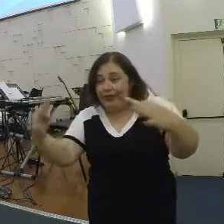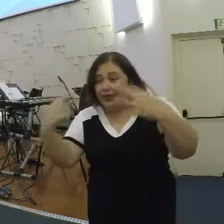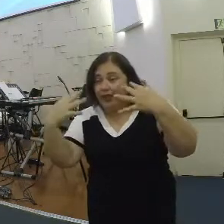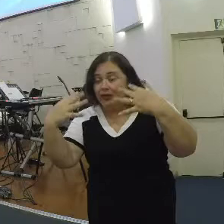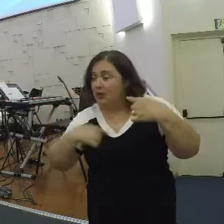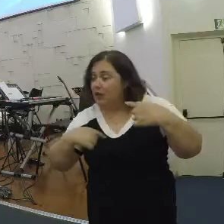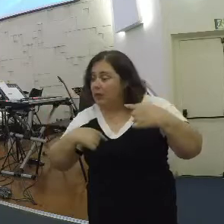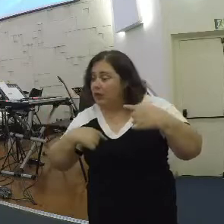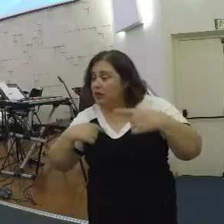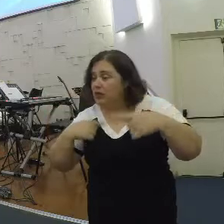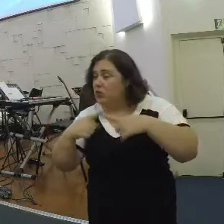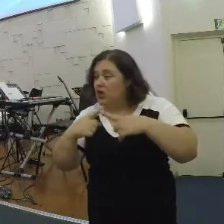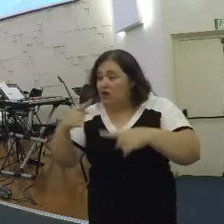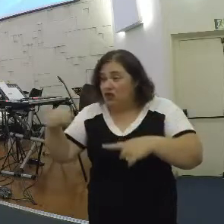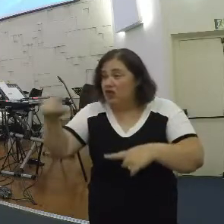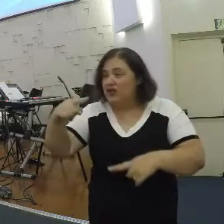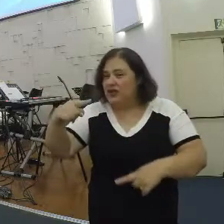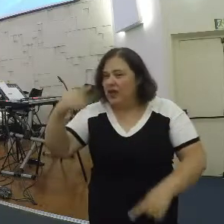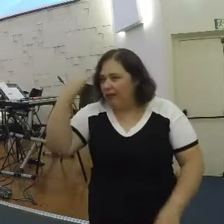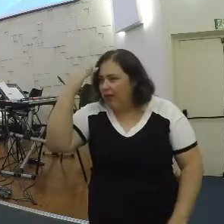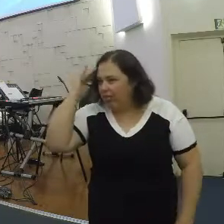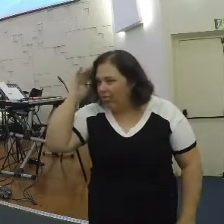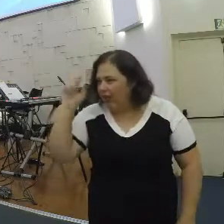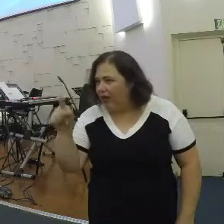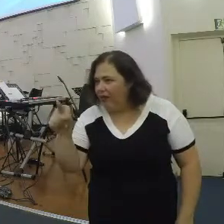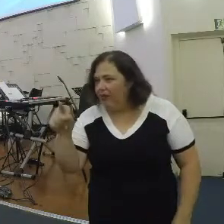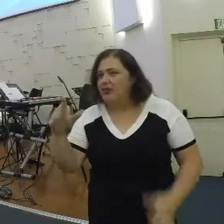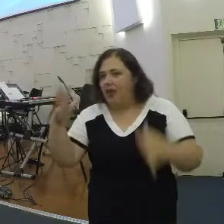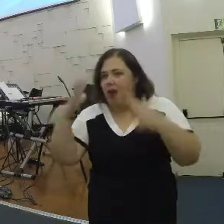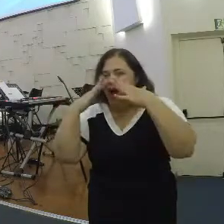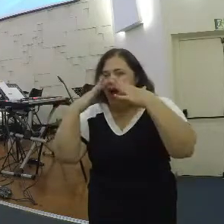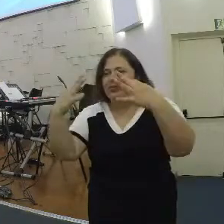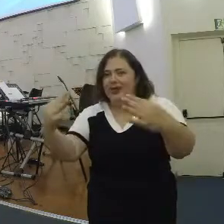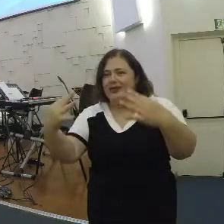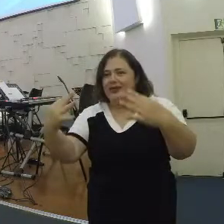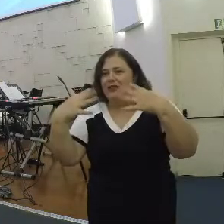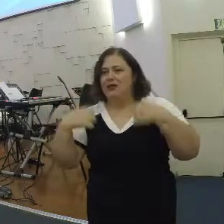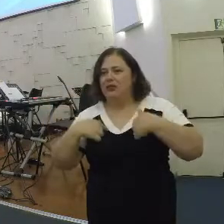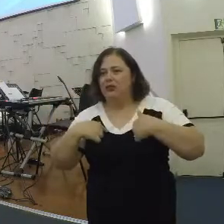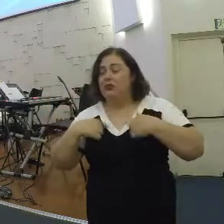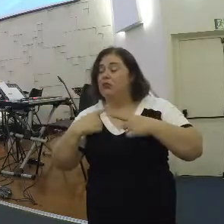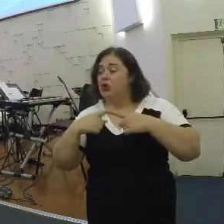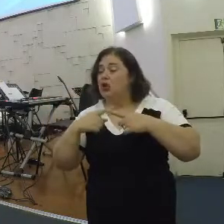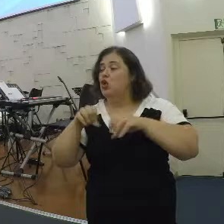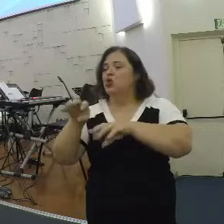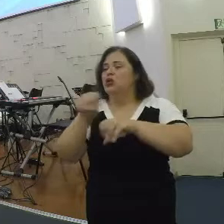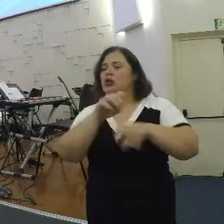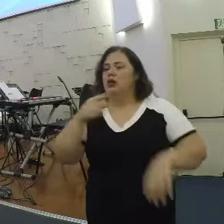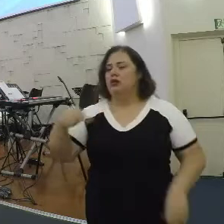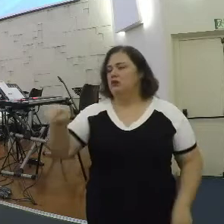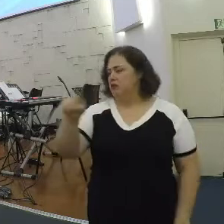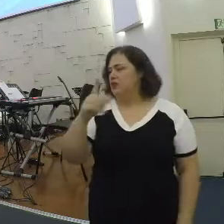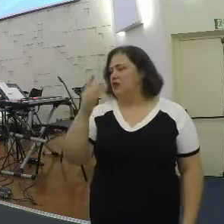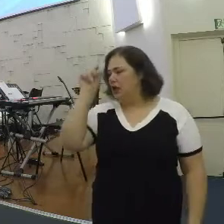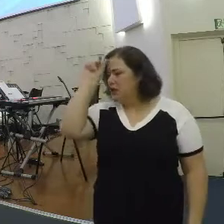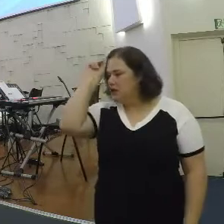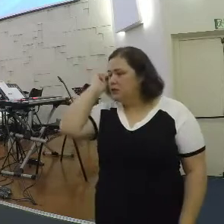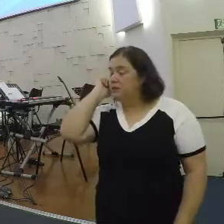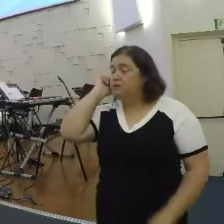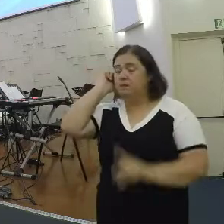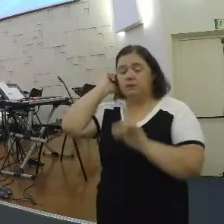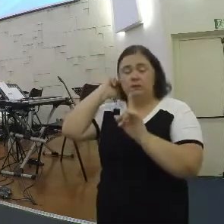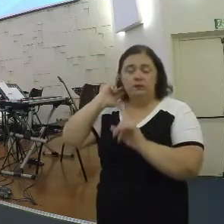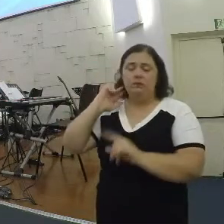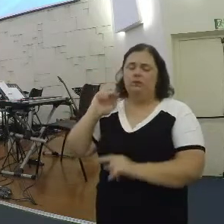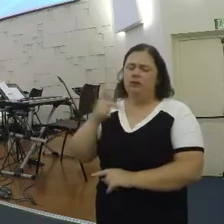alertas, ouça os reclames, ouça os decretos do Senhor por meio dessa parábola. Meus irmãos, eu entendo que a parábola quer nos